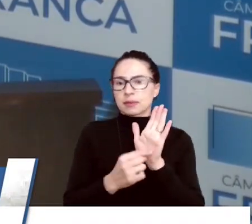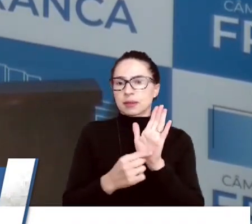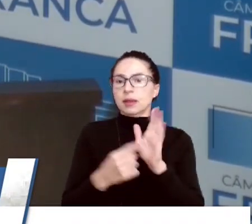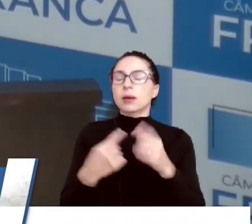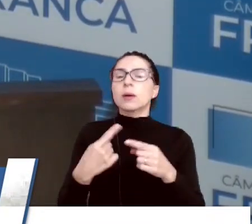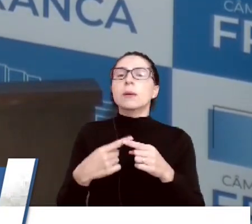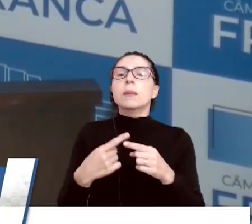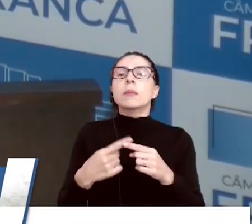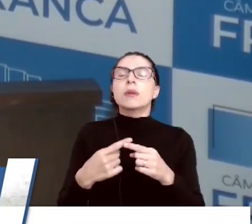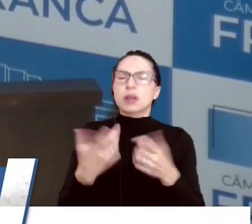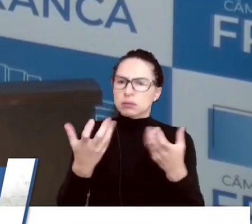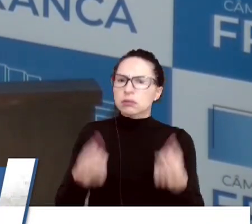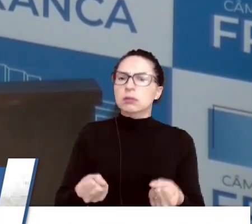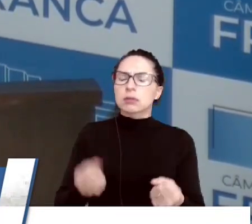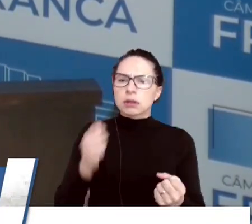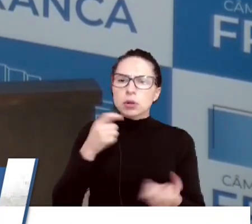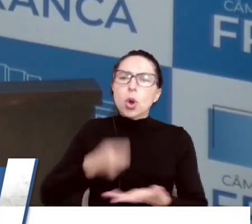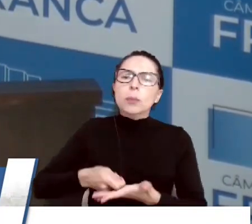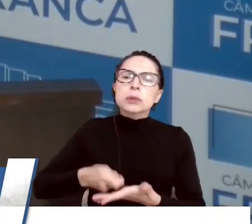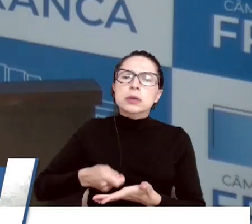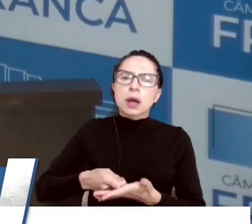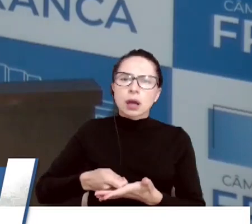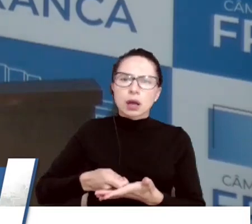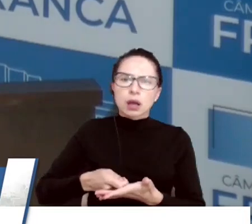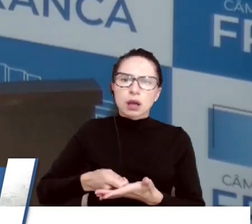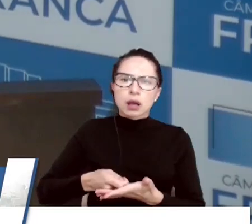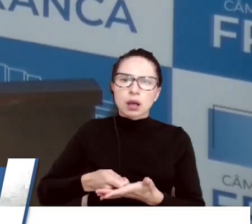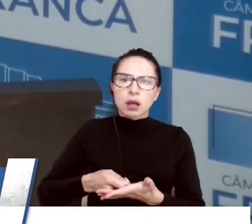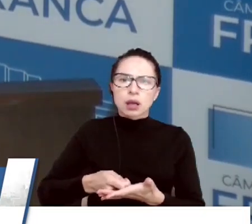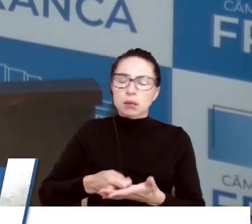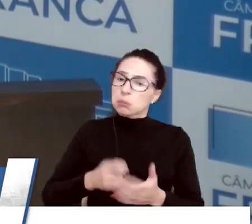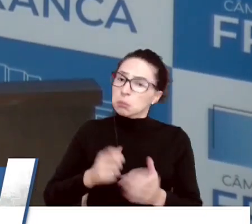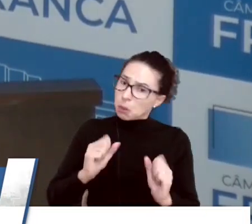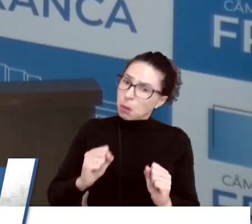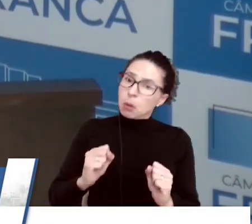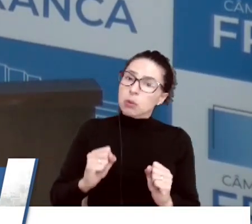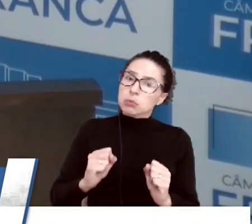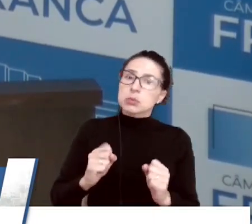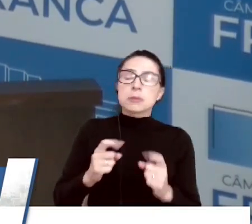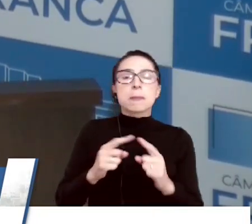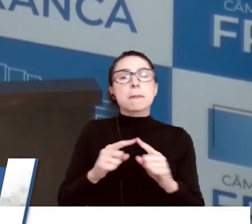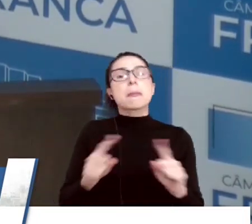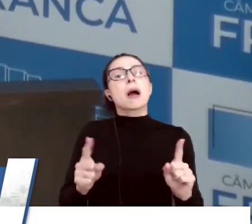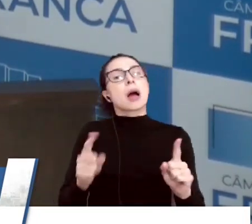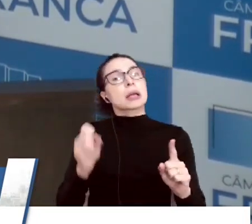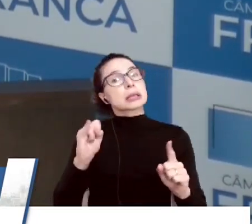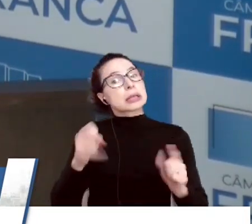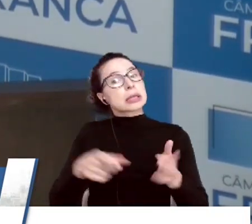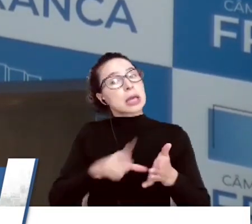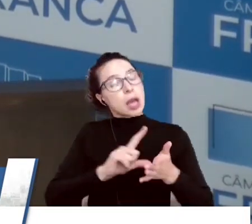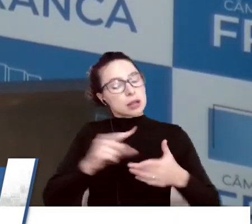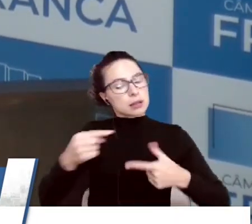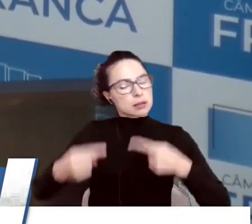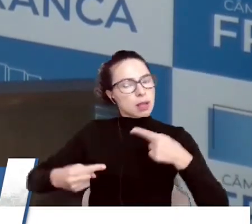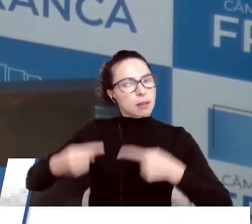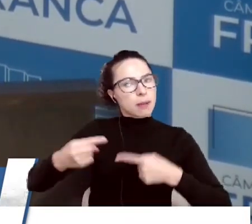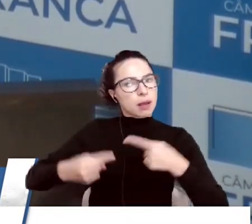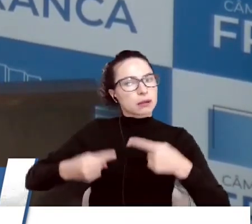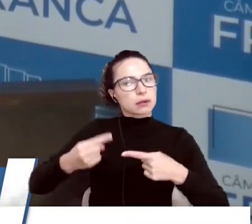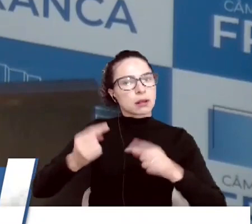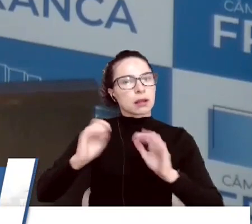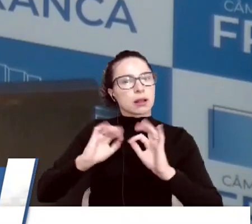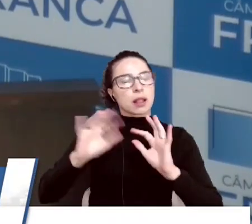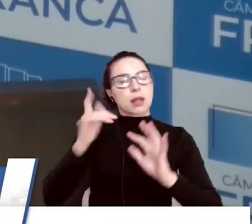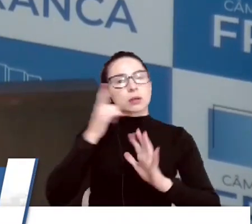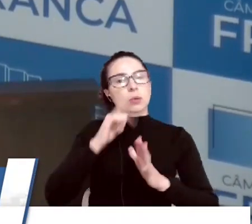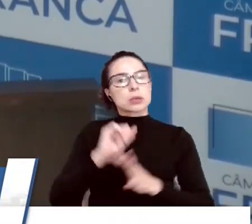nós temos que aderir? Até poderíamos sim, mas com a discussão favorável e com a